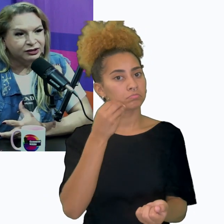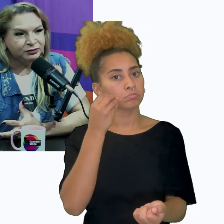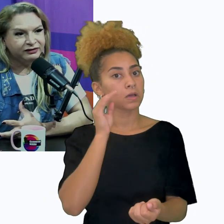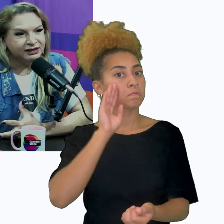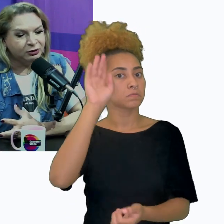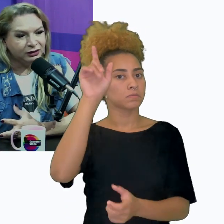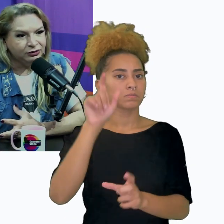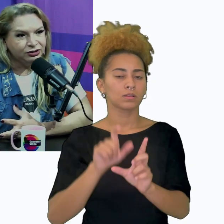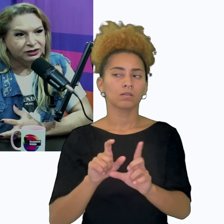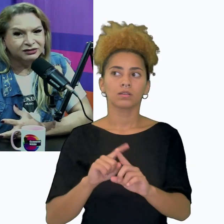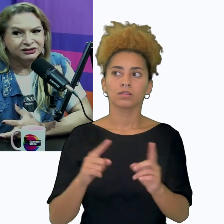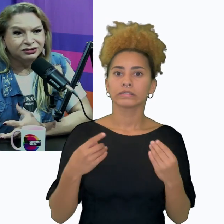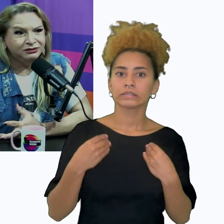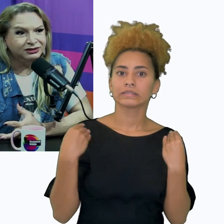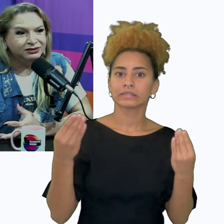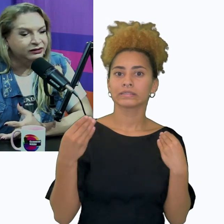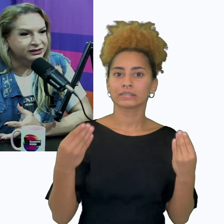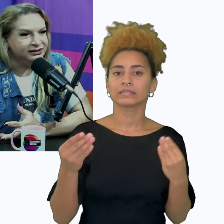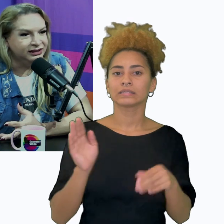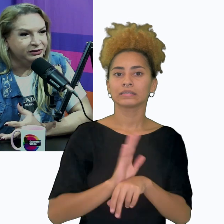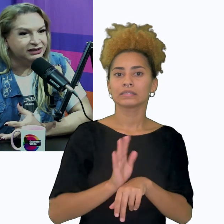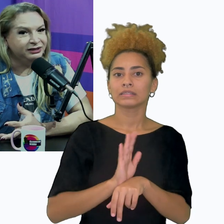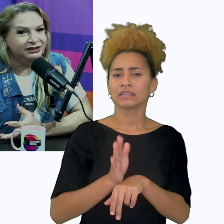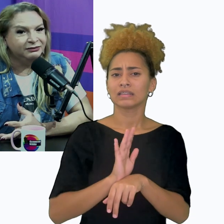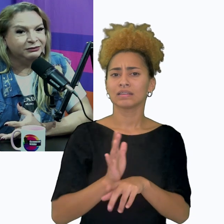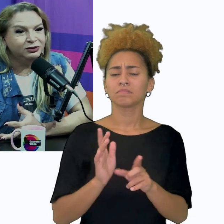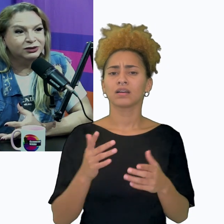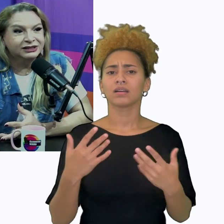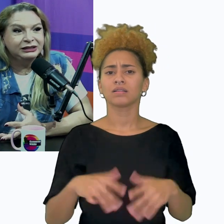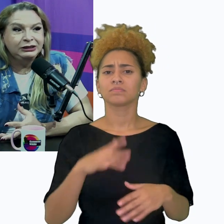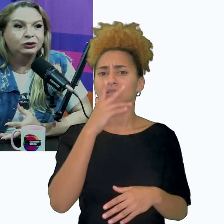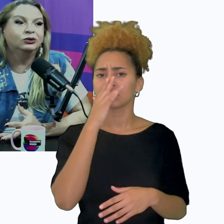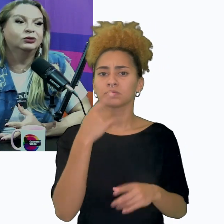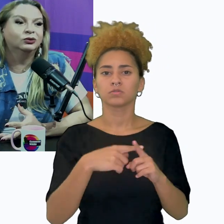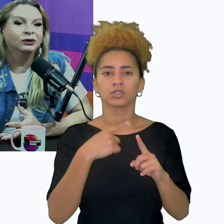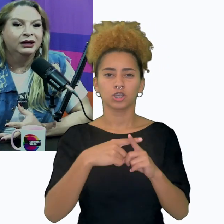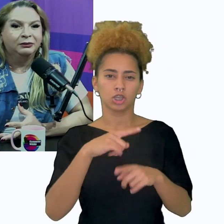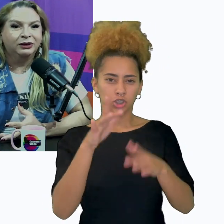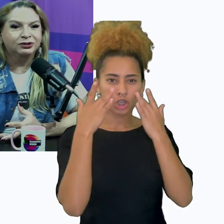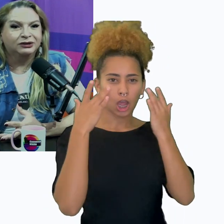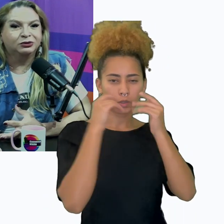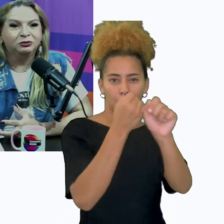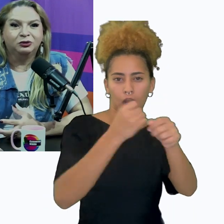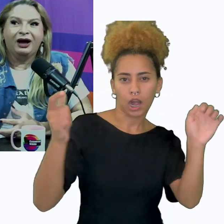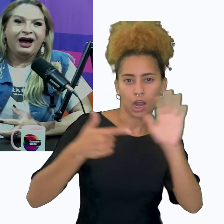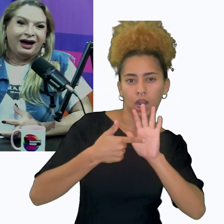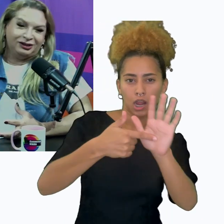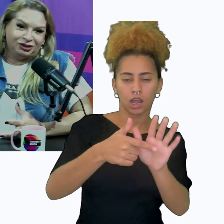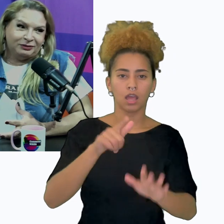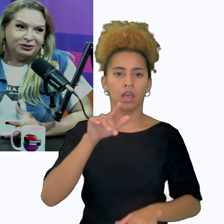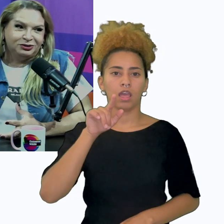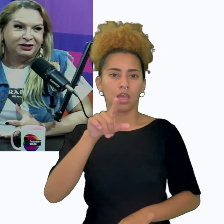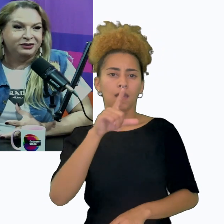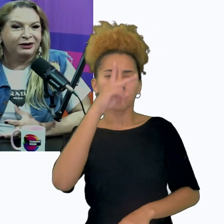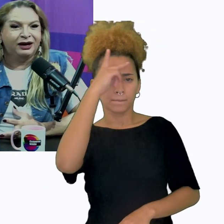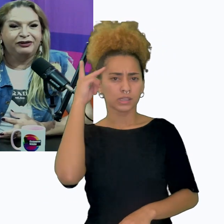teste, para fazer a protagonista. E eu disse, gente, mas eu não sei fazer cinema. E eu sabia que cinema era muito sucinto. muito. Porque o teatro é tudo muito. A gente aprende